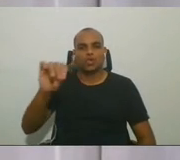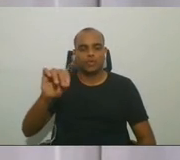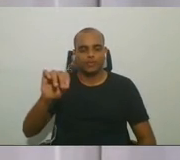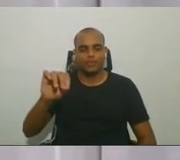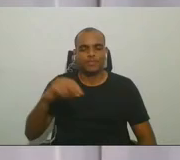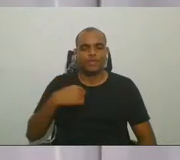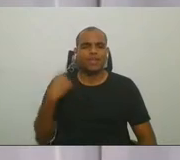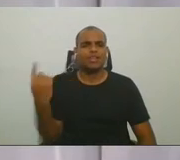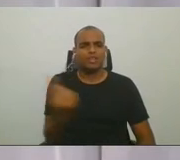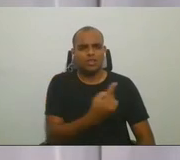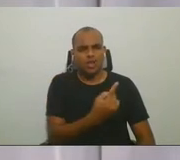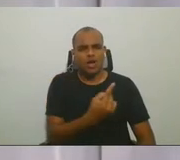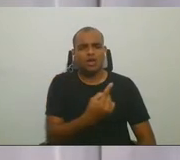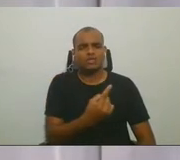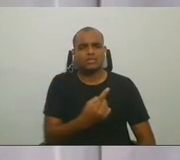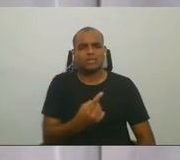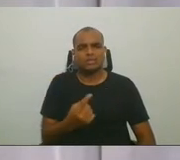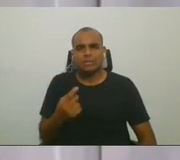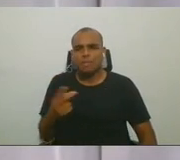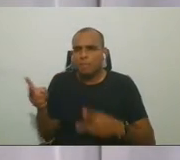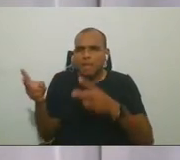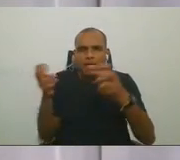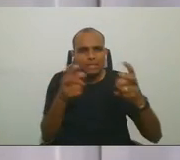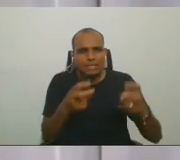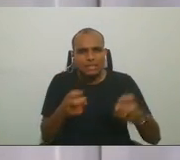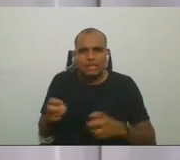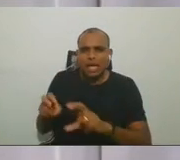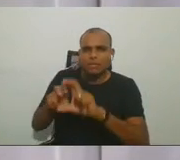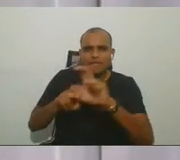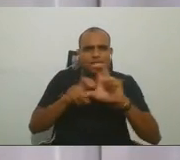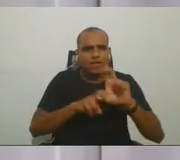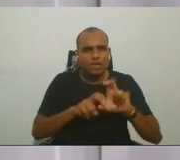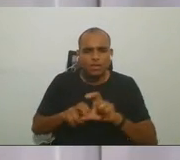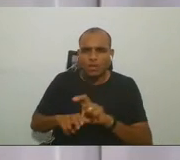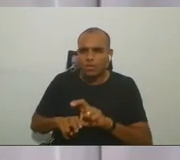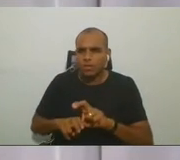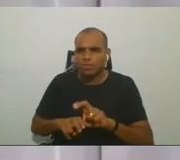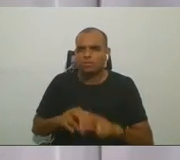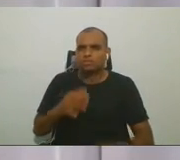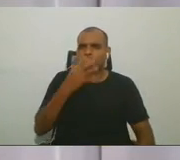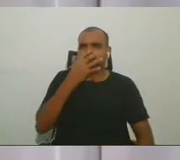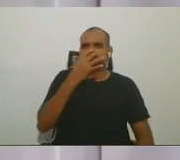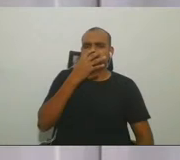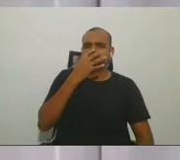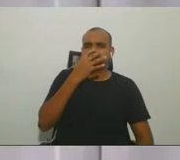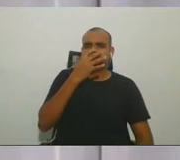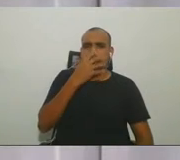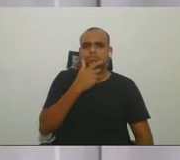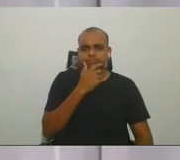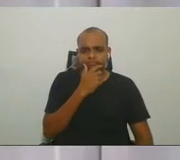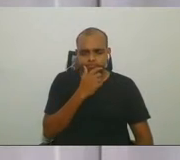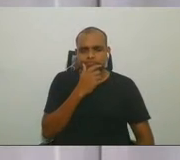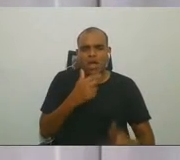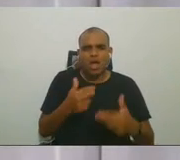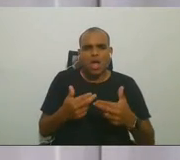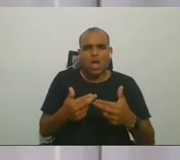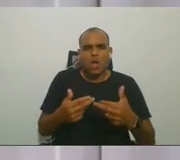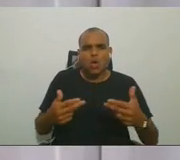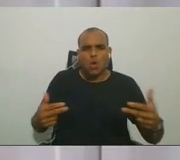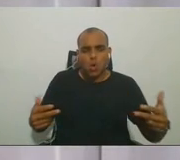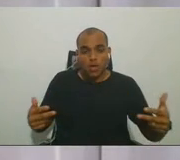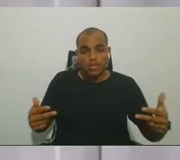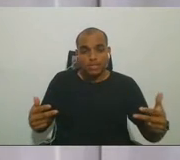Estamos frente a fenômenos notáveis que também não estavam dentro das questões quase otimistas